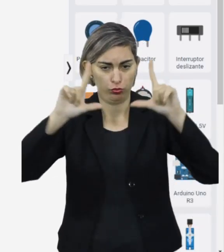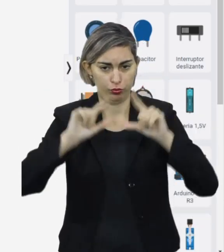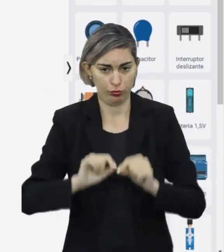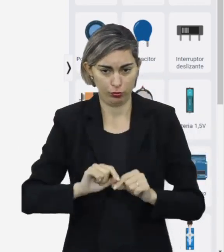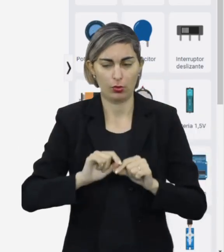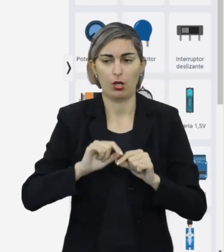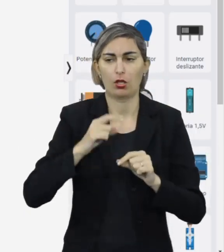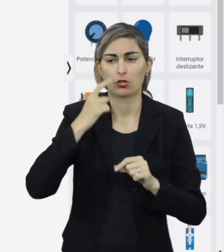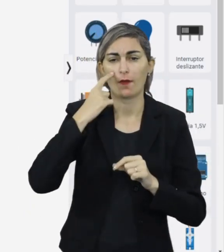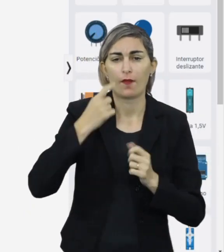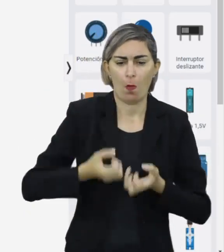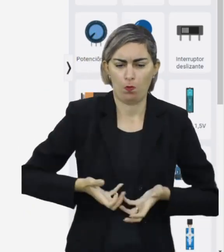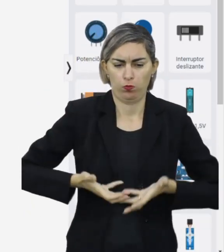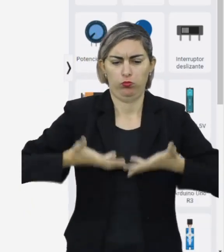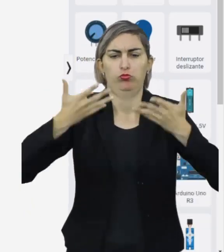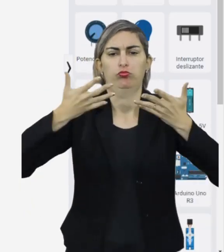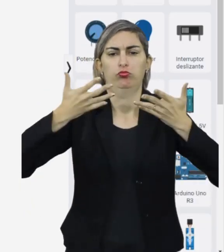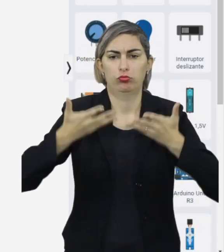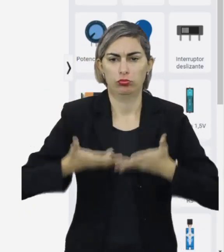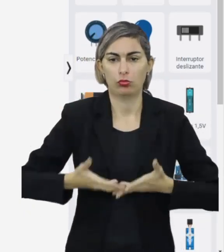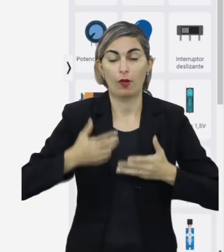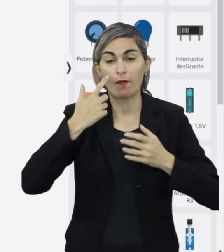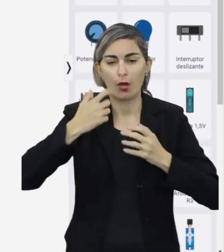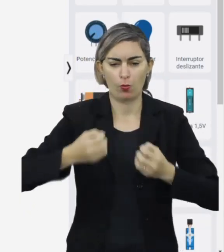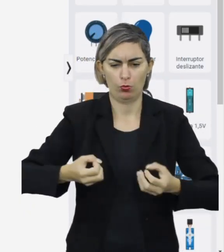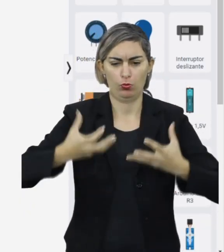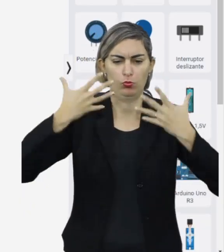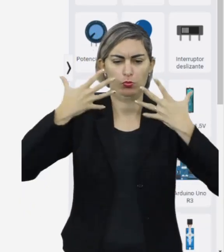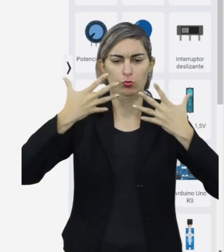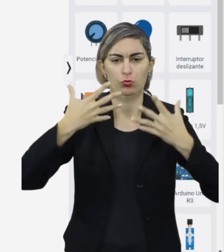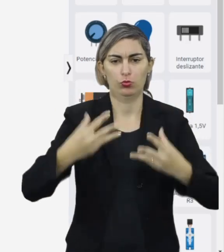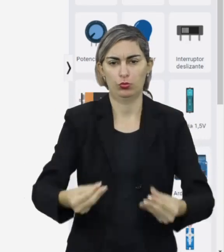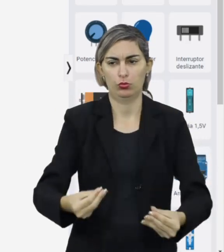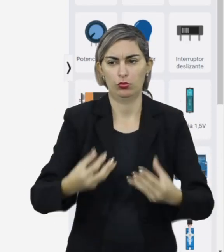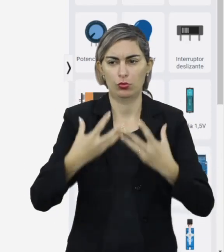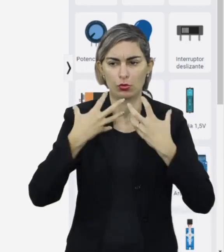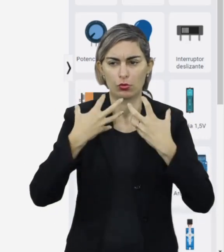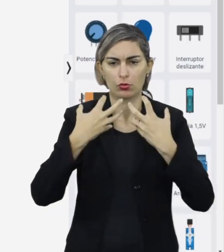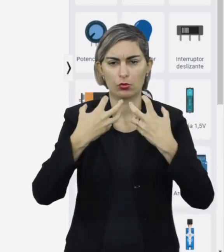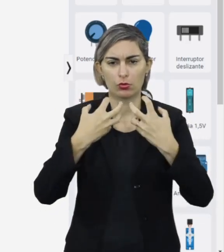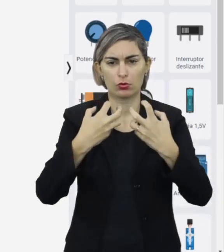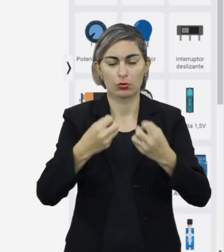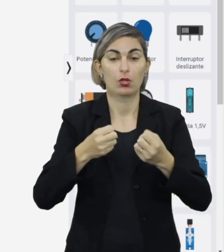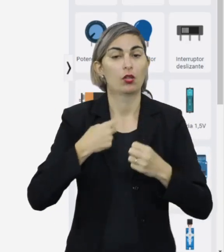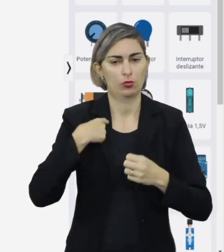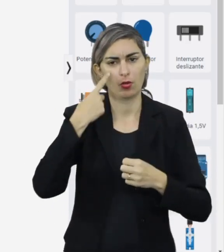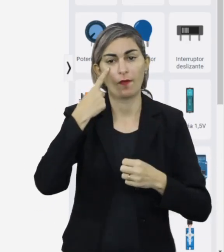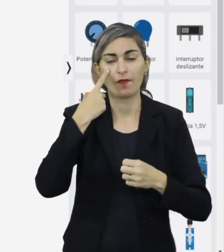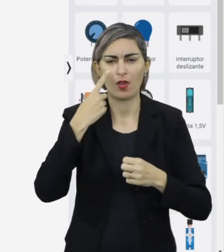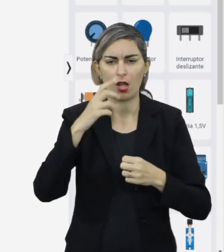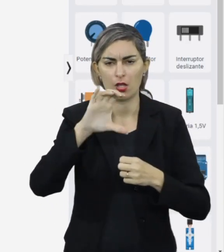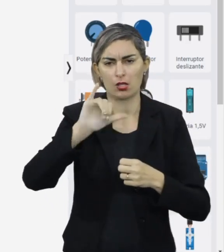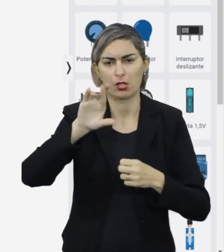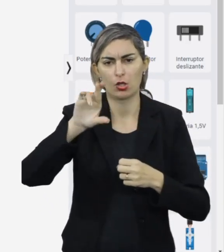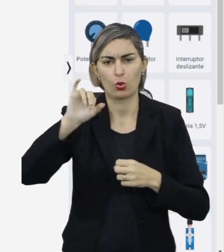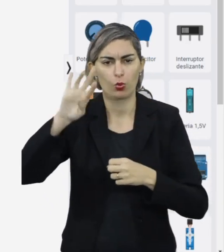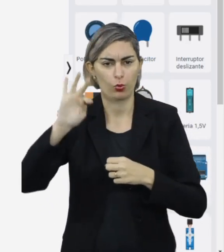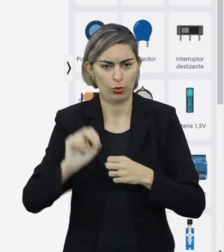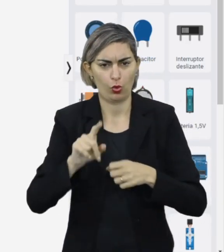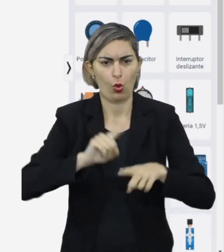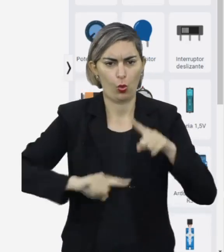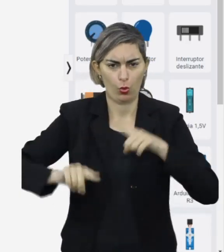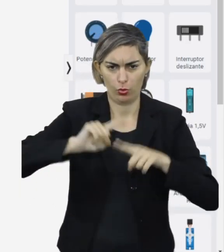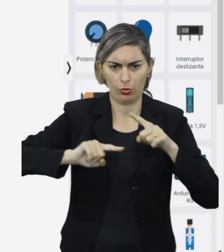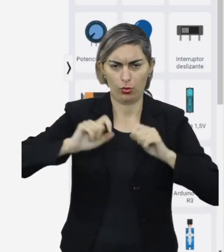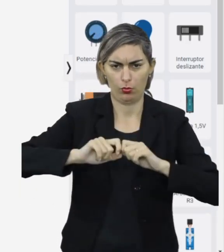a gente quer controlar a intensidade que ele vai ligar e desligar, tá? Esse é um projeto tranquilo em termos de circuito. A gente vai montar um circuito para controlar apenas um